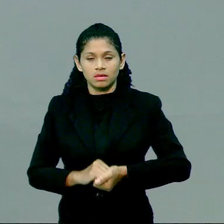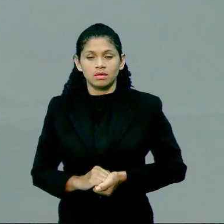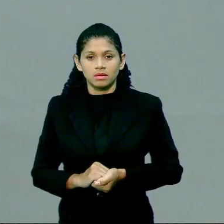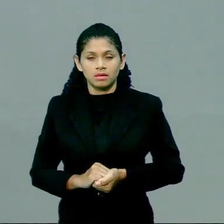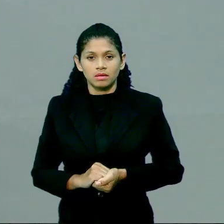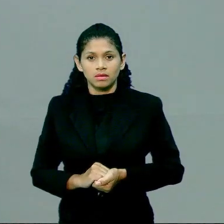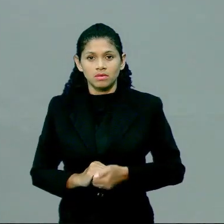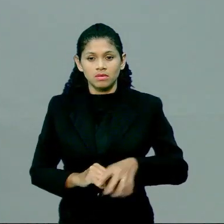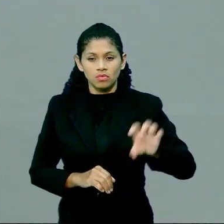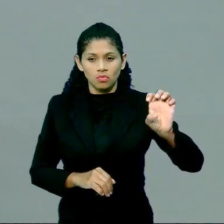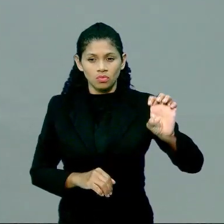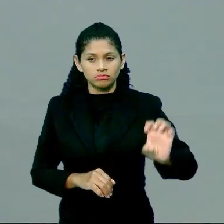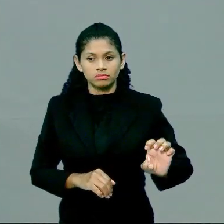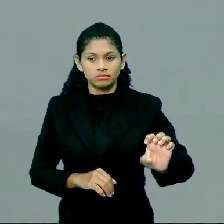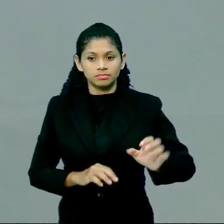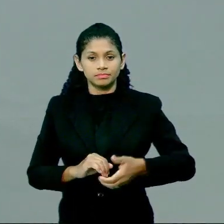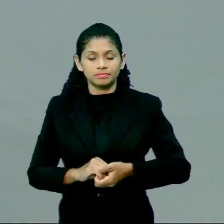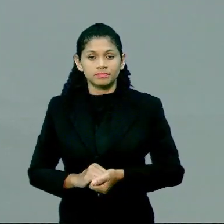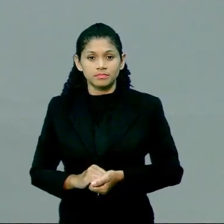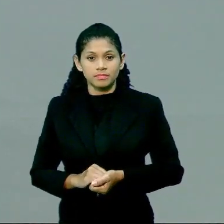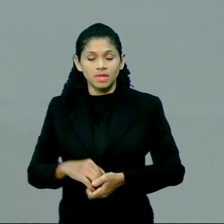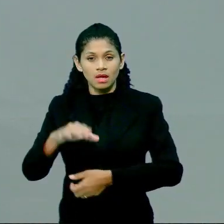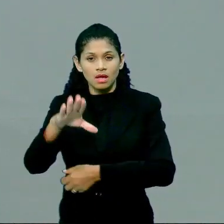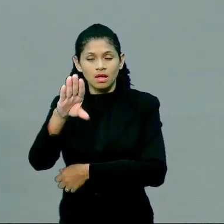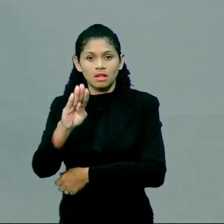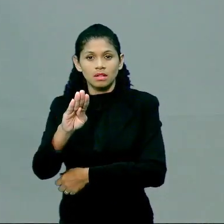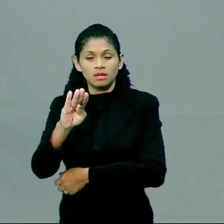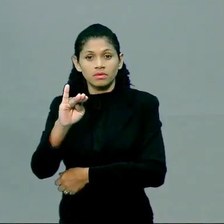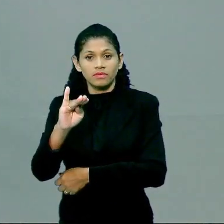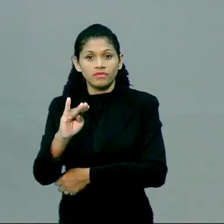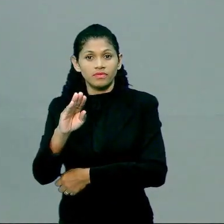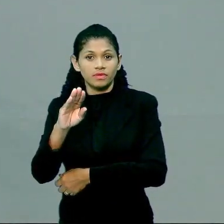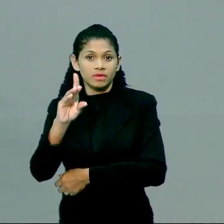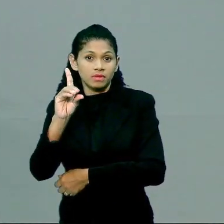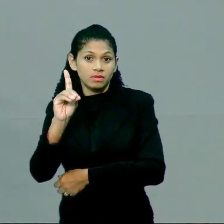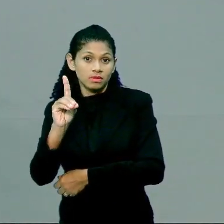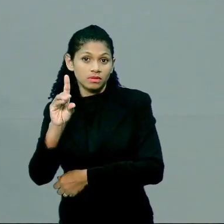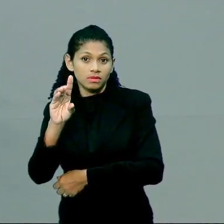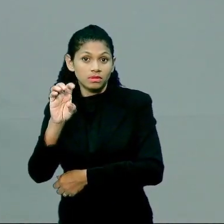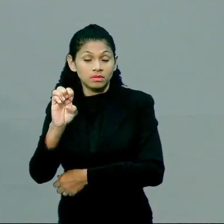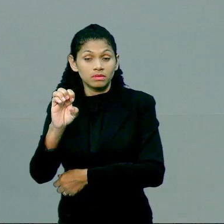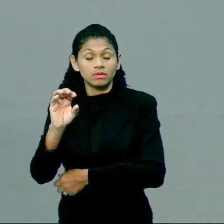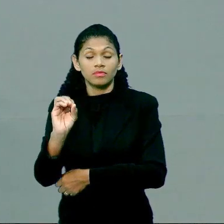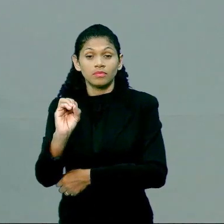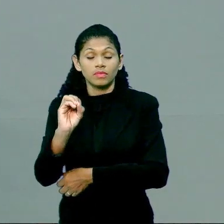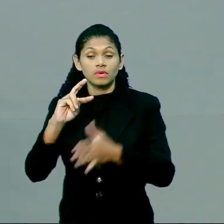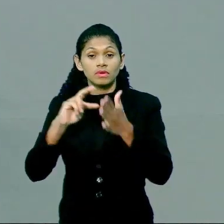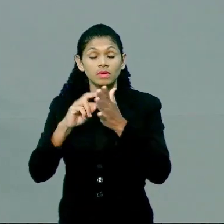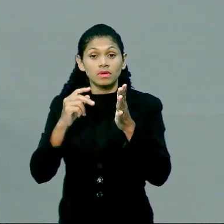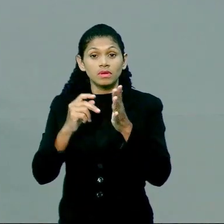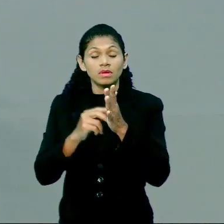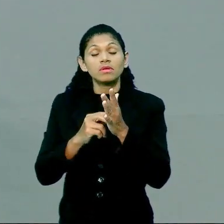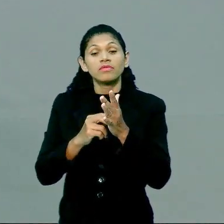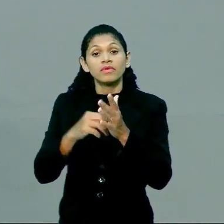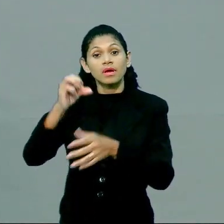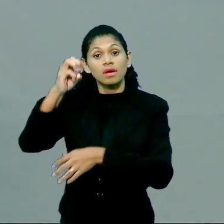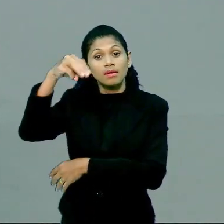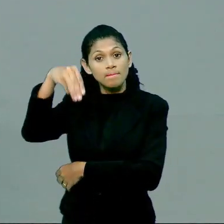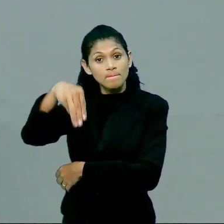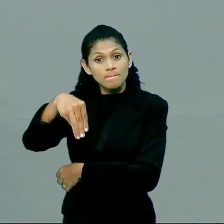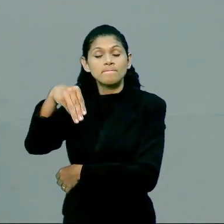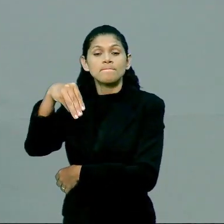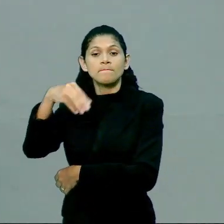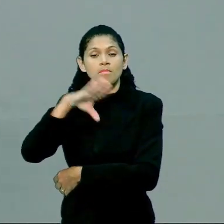se deu na língua espanhola é macarrão né antigamente utilizava muito essa expressão também é mãe dizia assim quando eu era